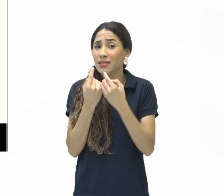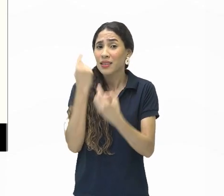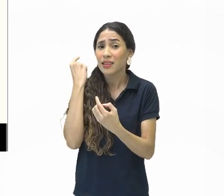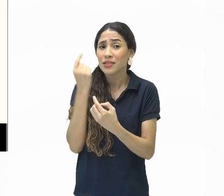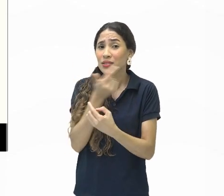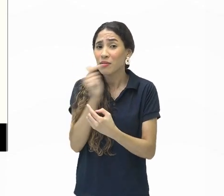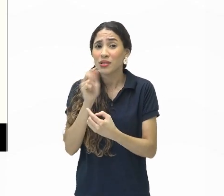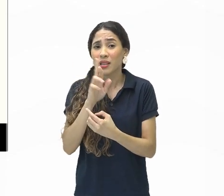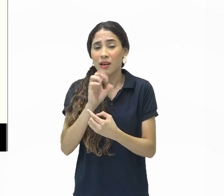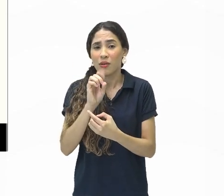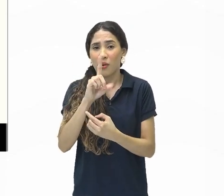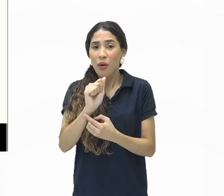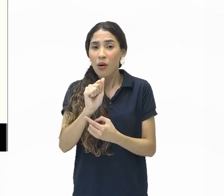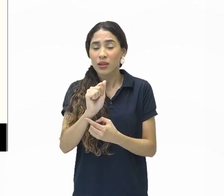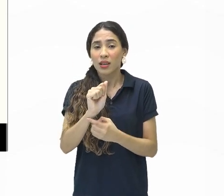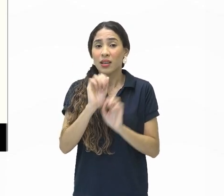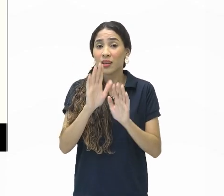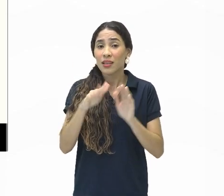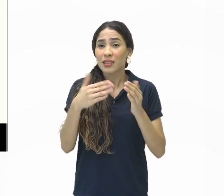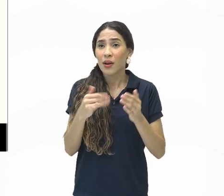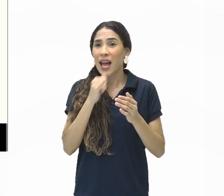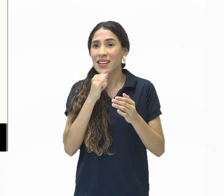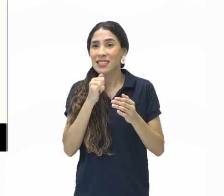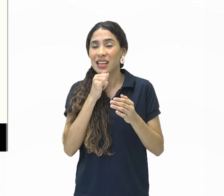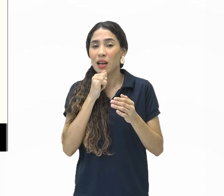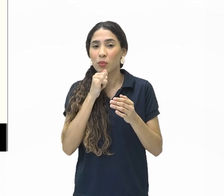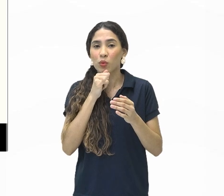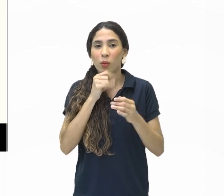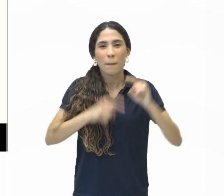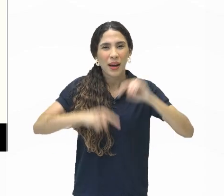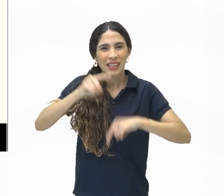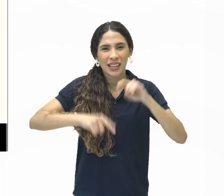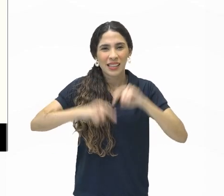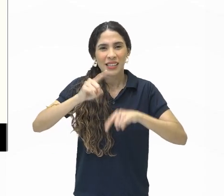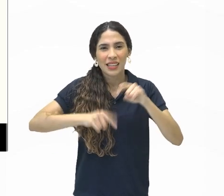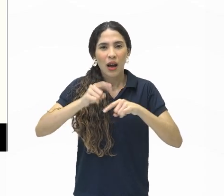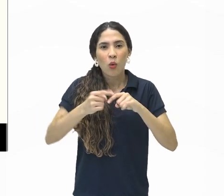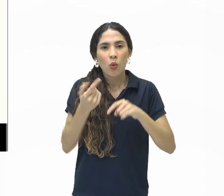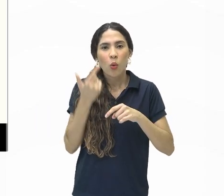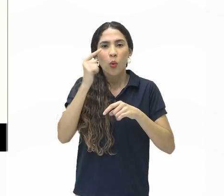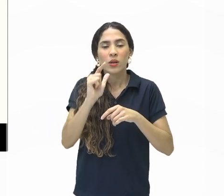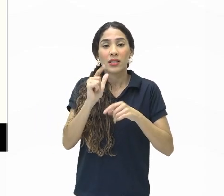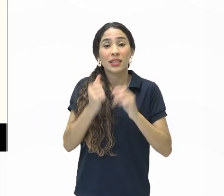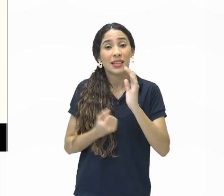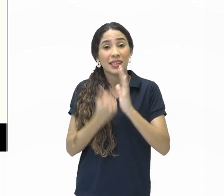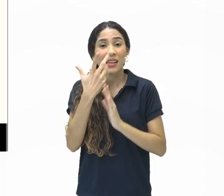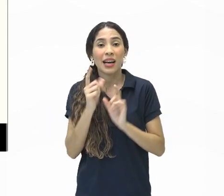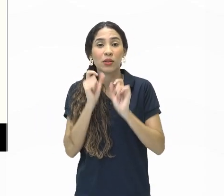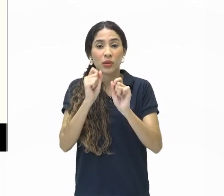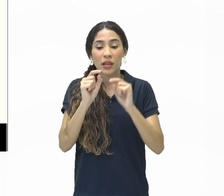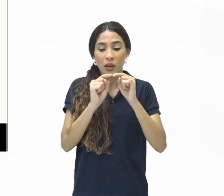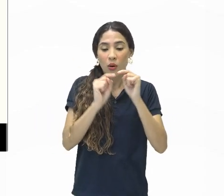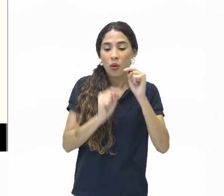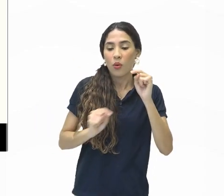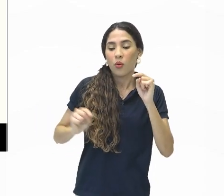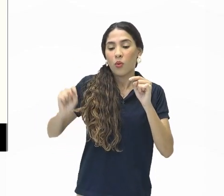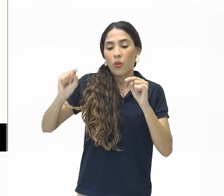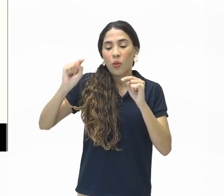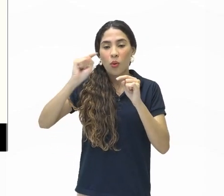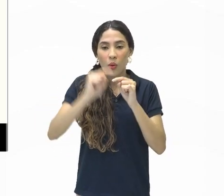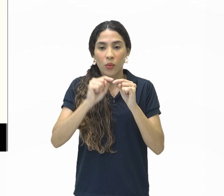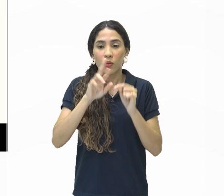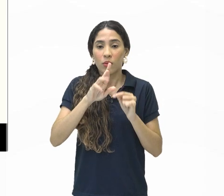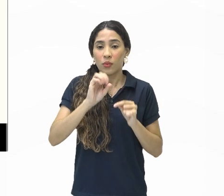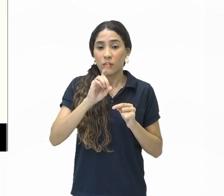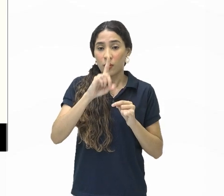existia roda. Então, para levantar um objeto, então foi criado, a partir da roda, foi